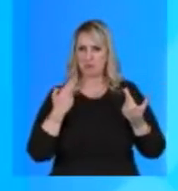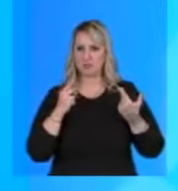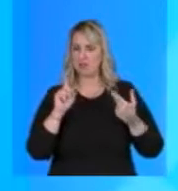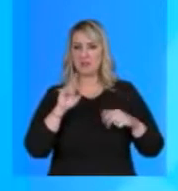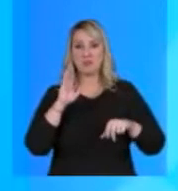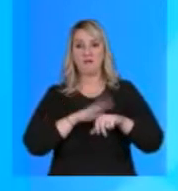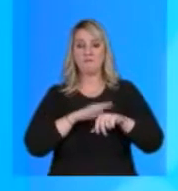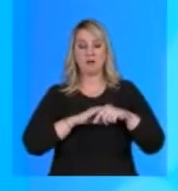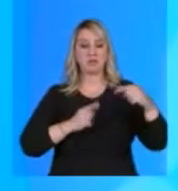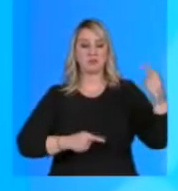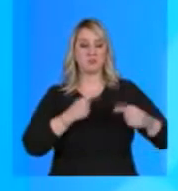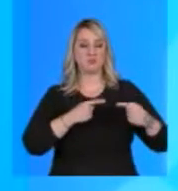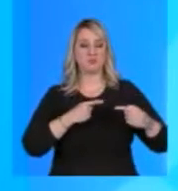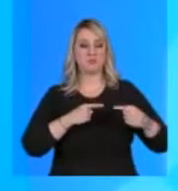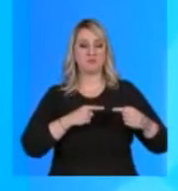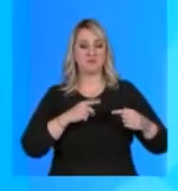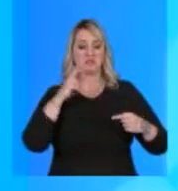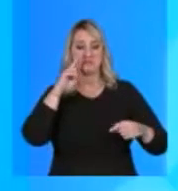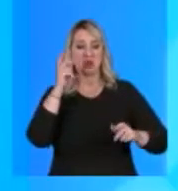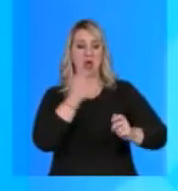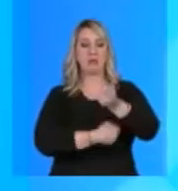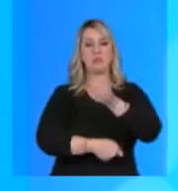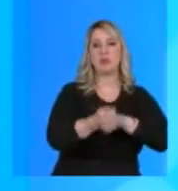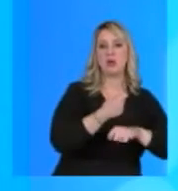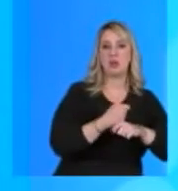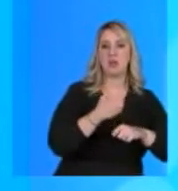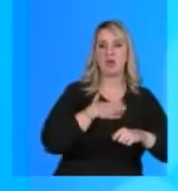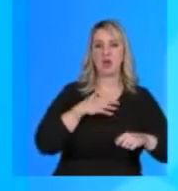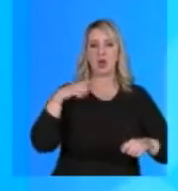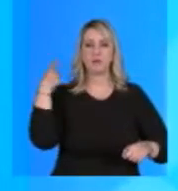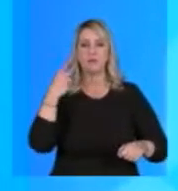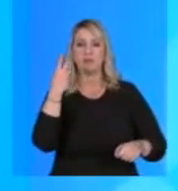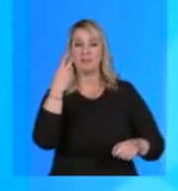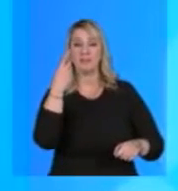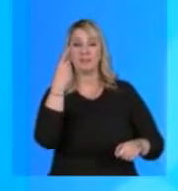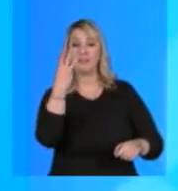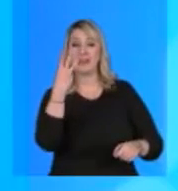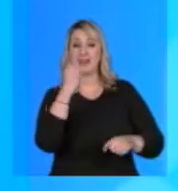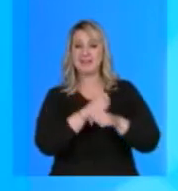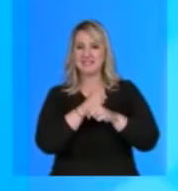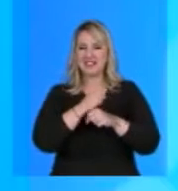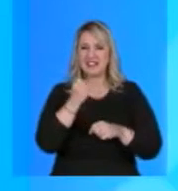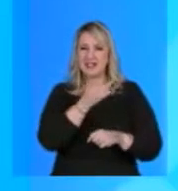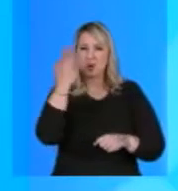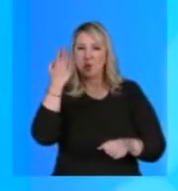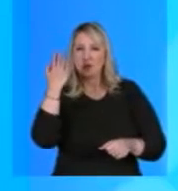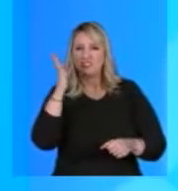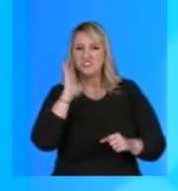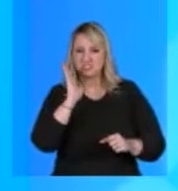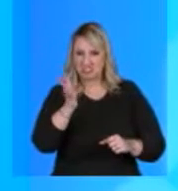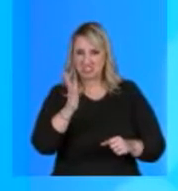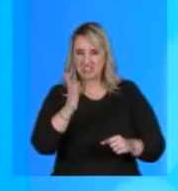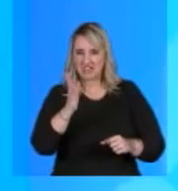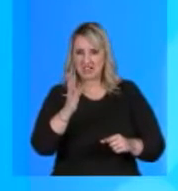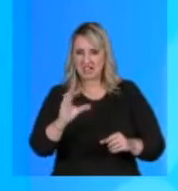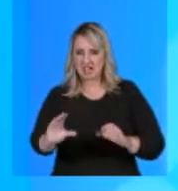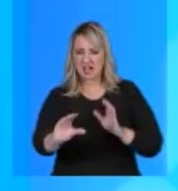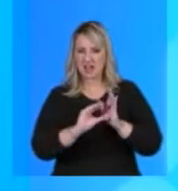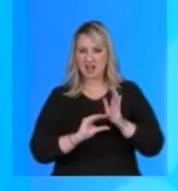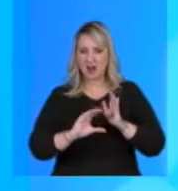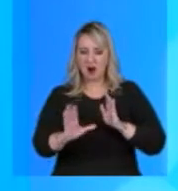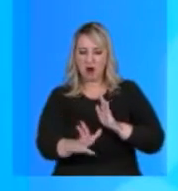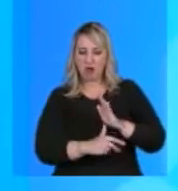faço da política um balcão de negócios sou deputado há 13 anos sabem quantas vezes já recebi oferta de